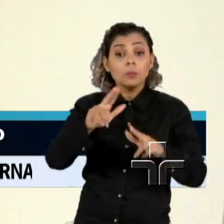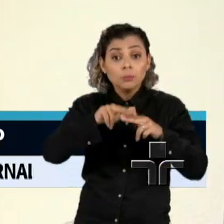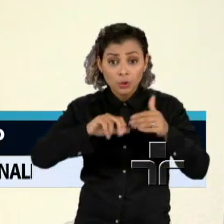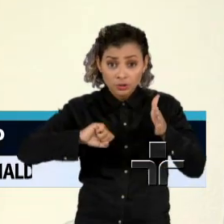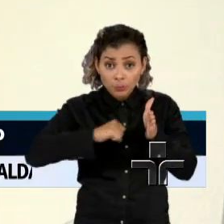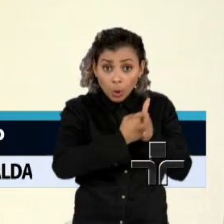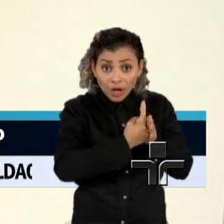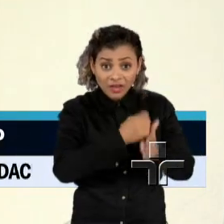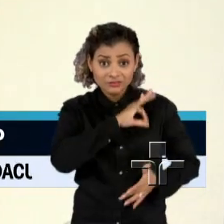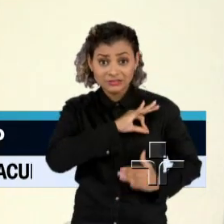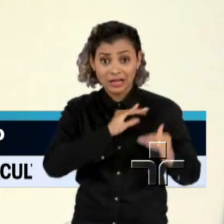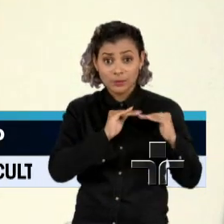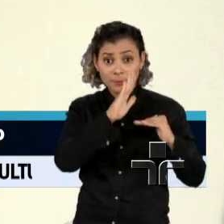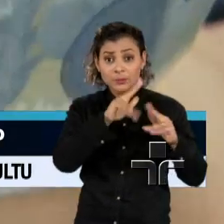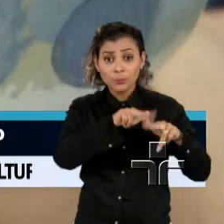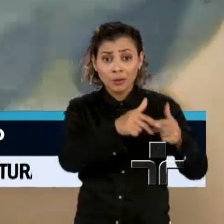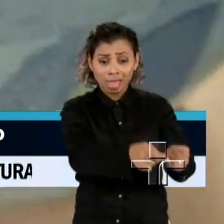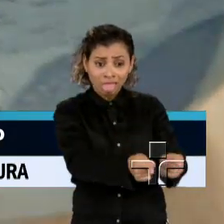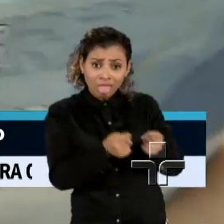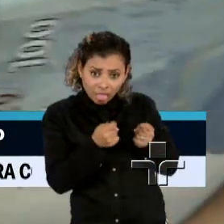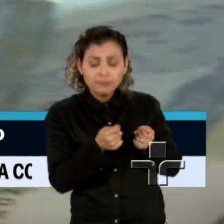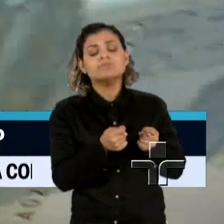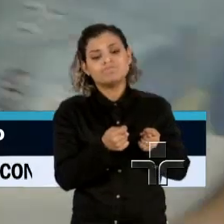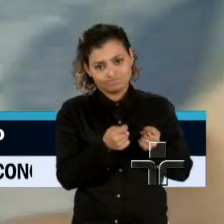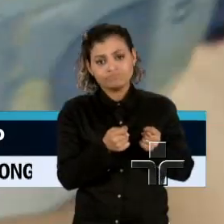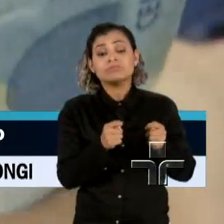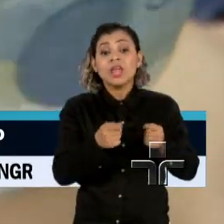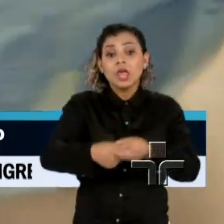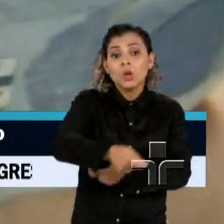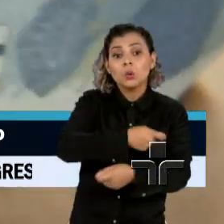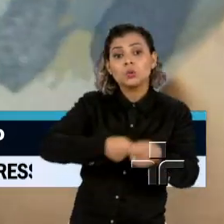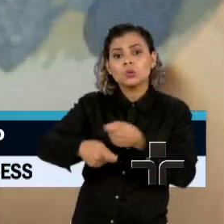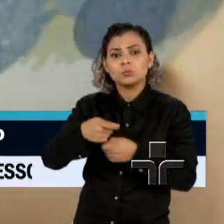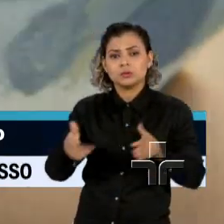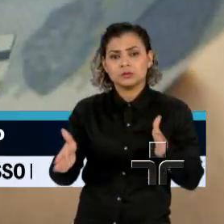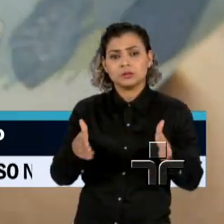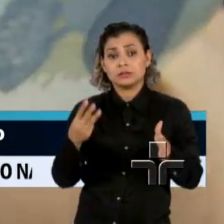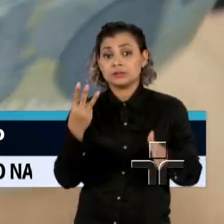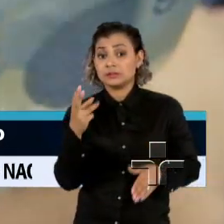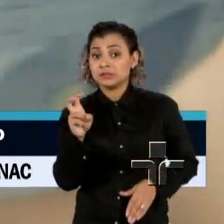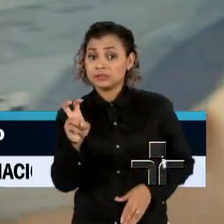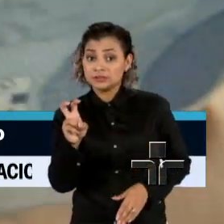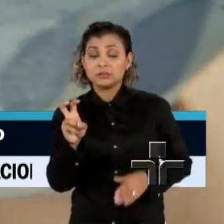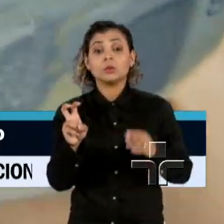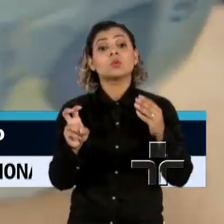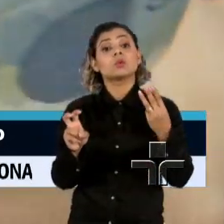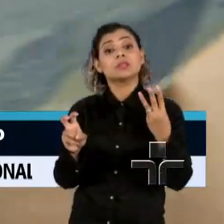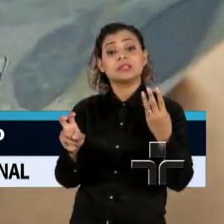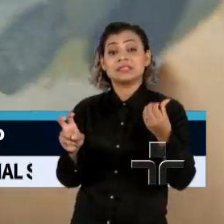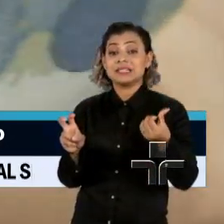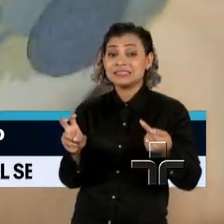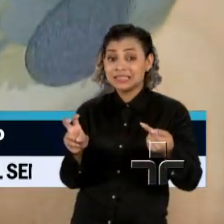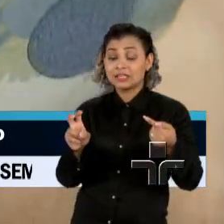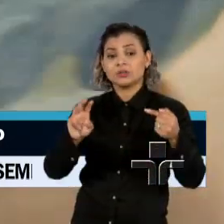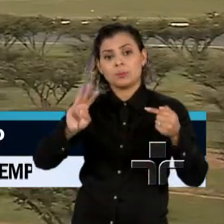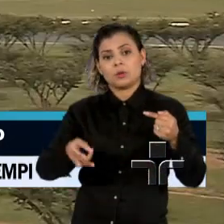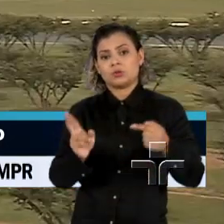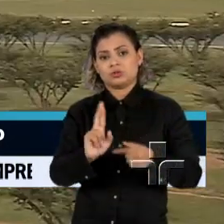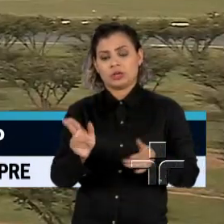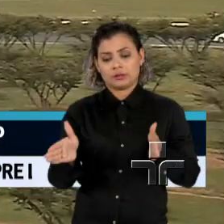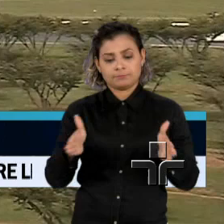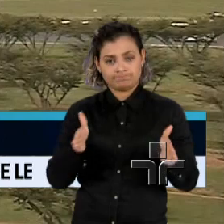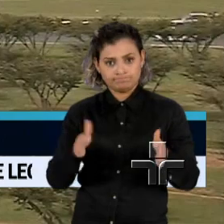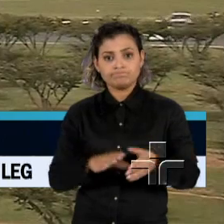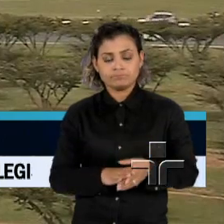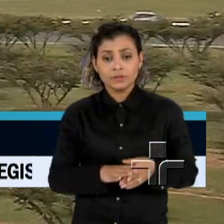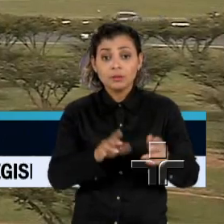mínimo em situações de aperto fiscal poderia render uma economia entre 35 bilhões e 37 bilhões de reais. A